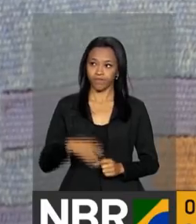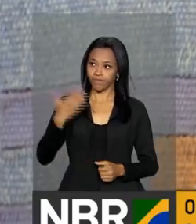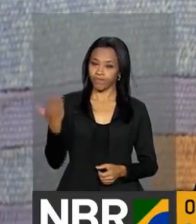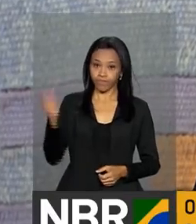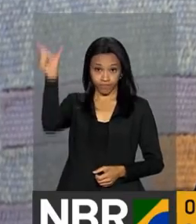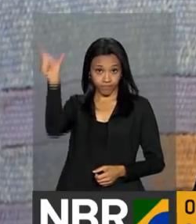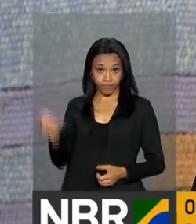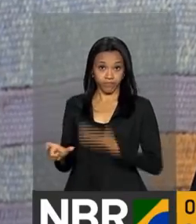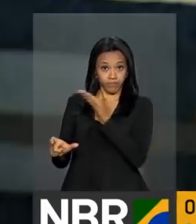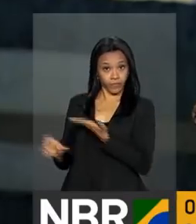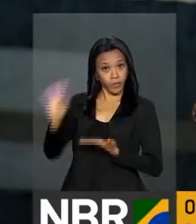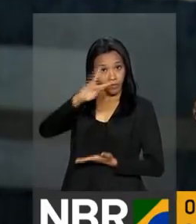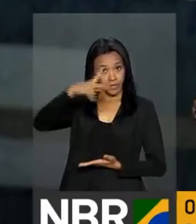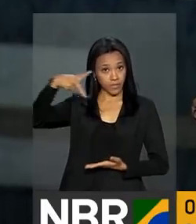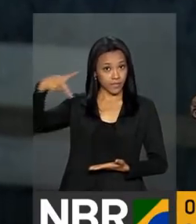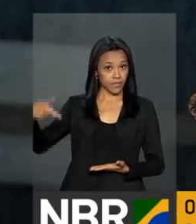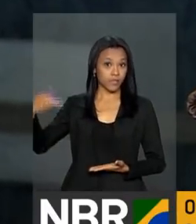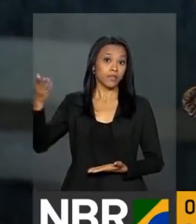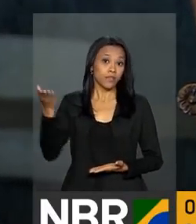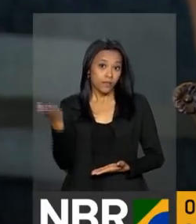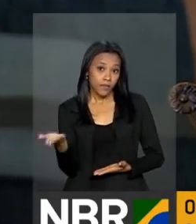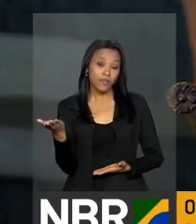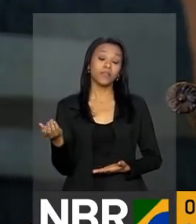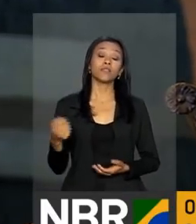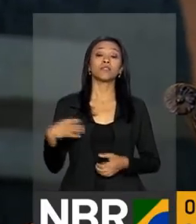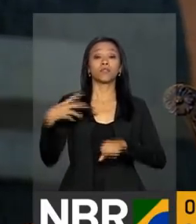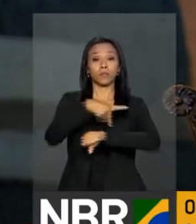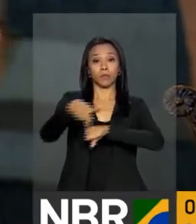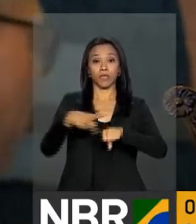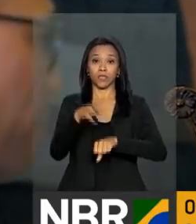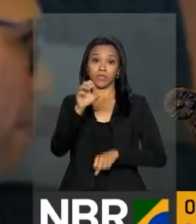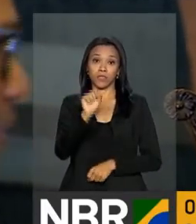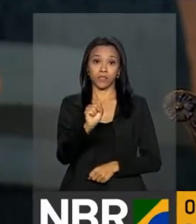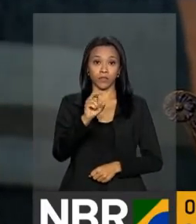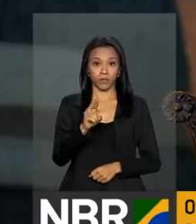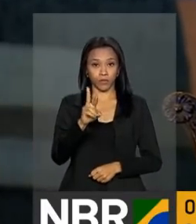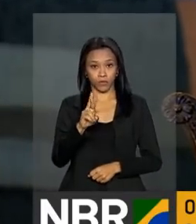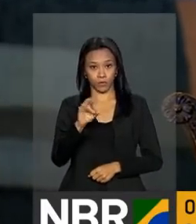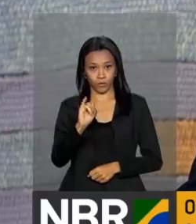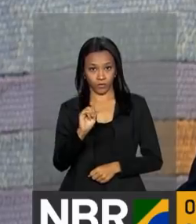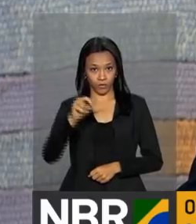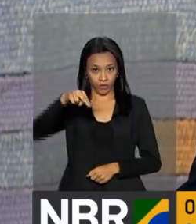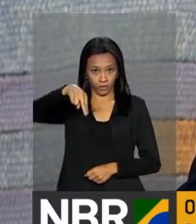Desirê Buterres, presidente da República do Suriname,